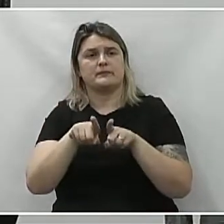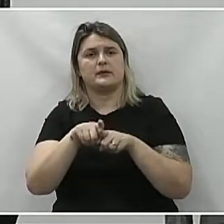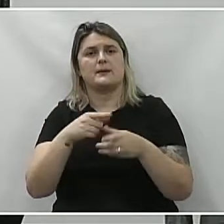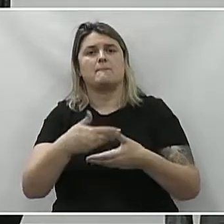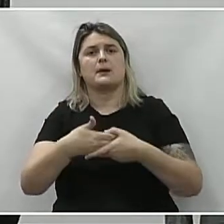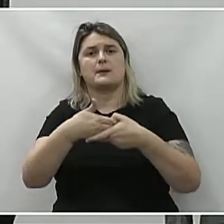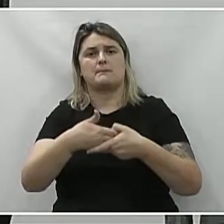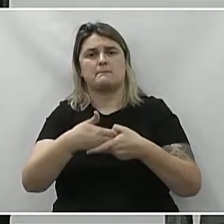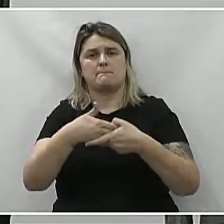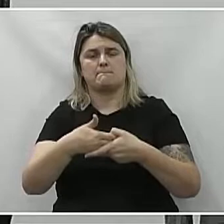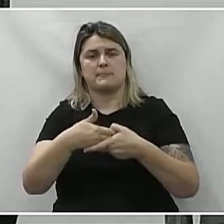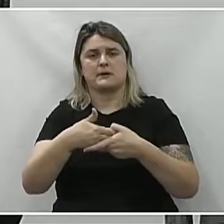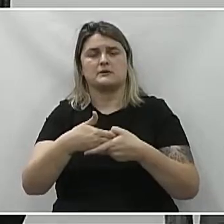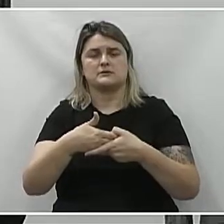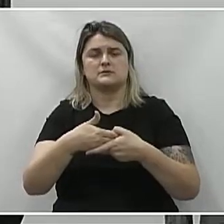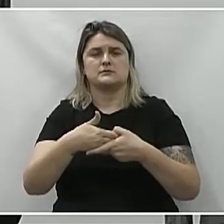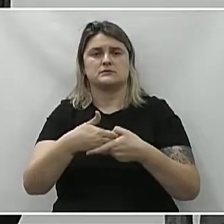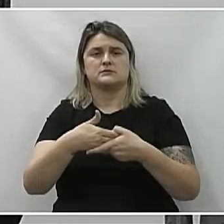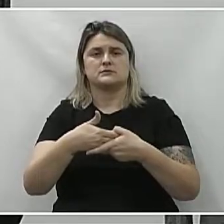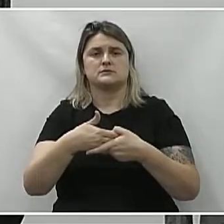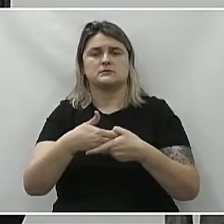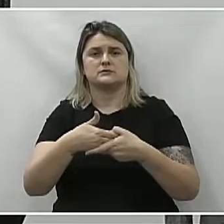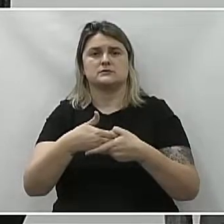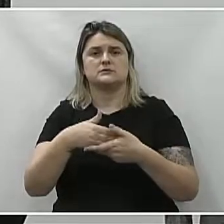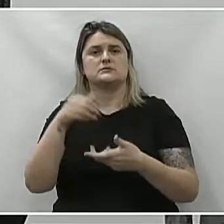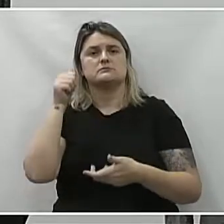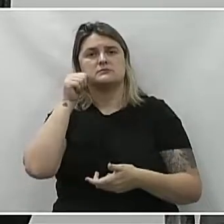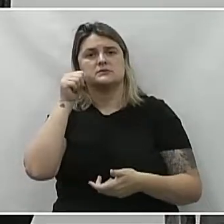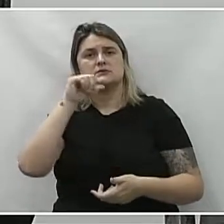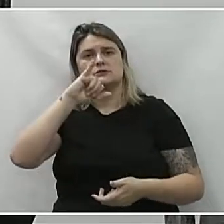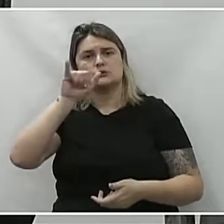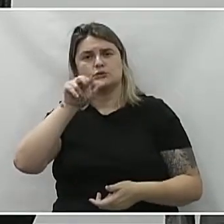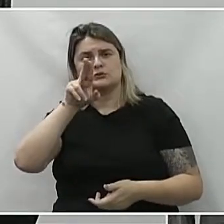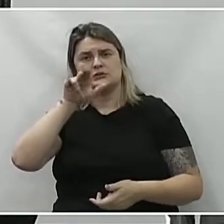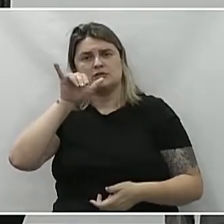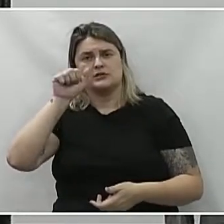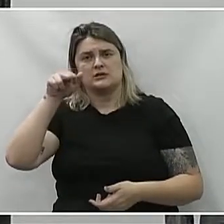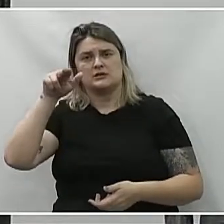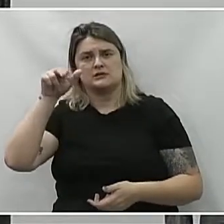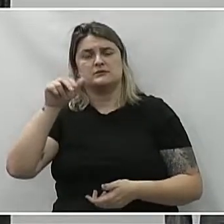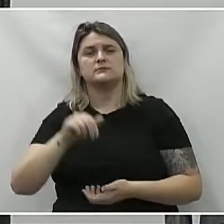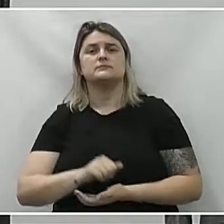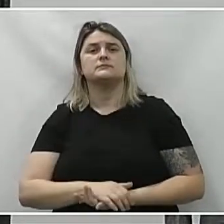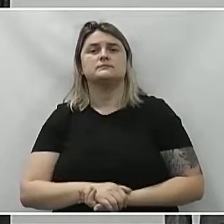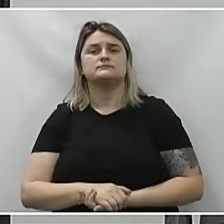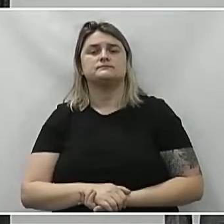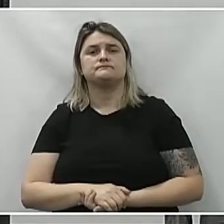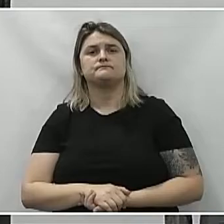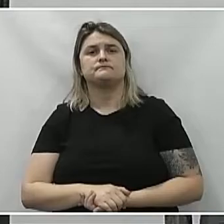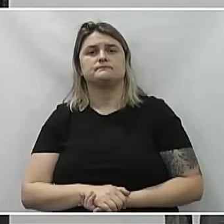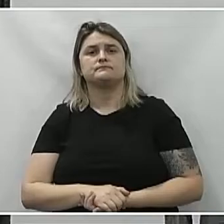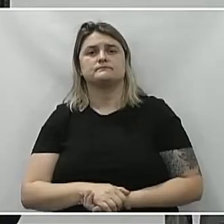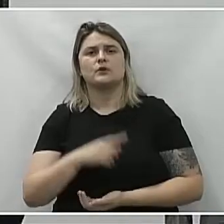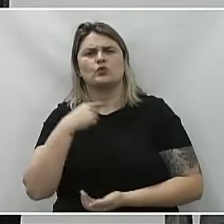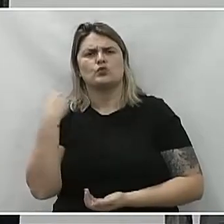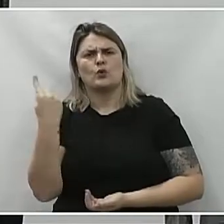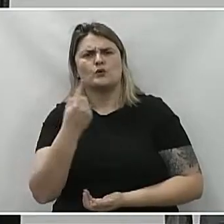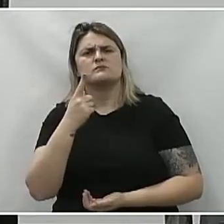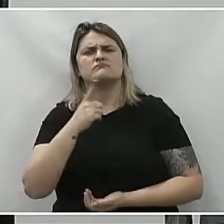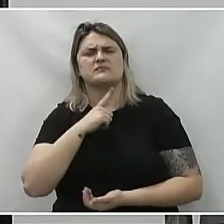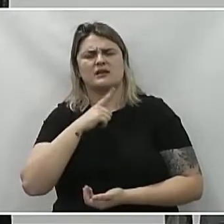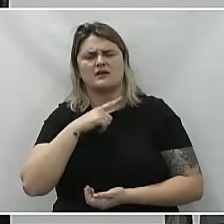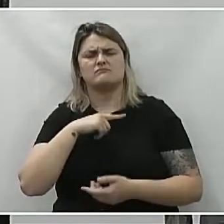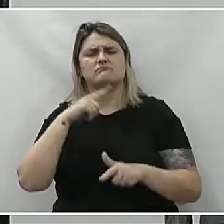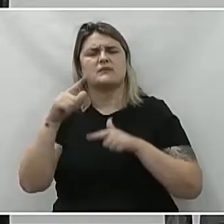parabenizar pelas palavras da Dona Juliana nós temos uma